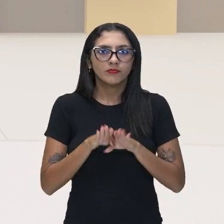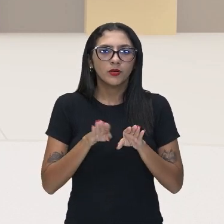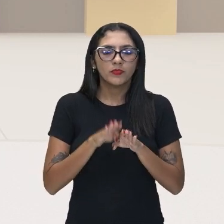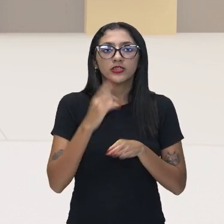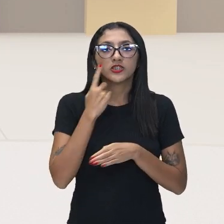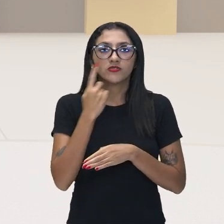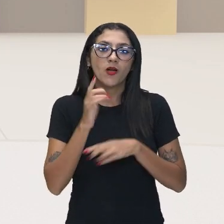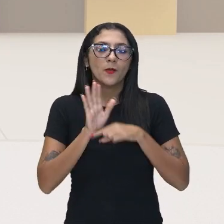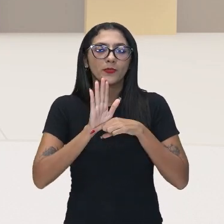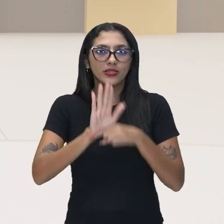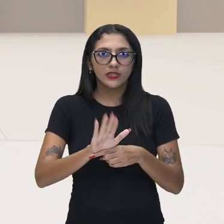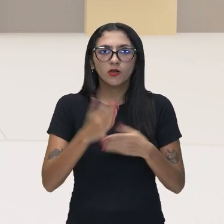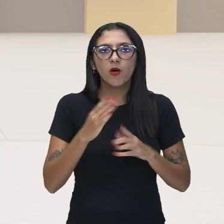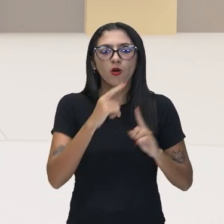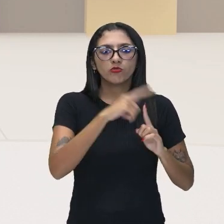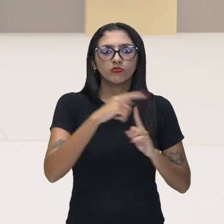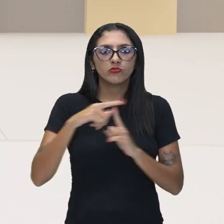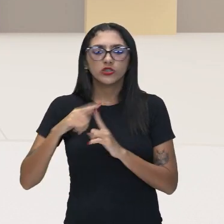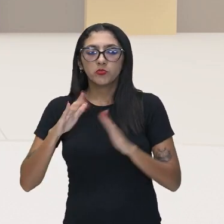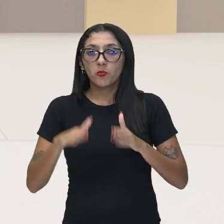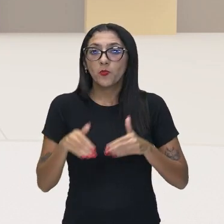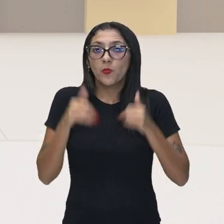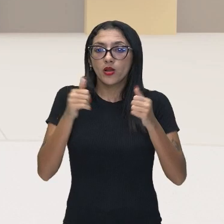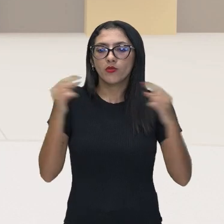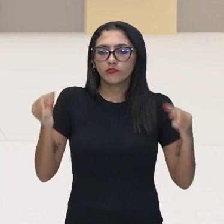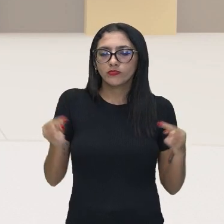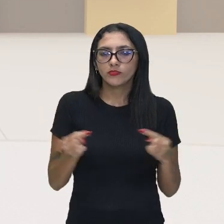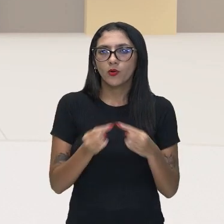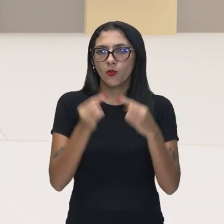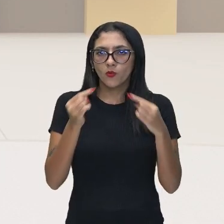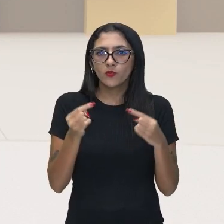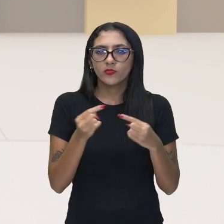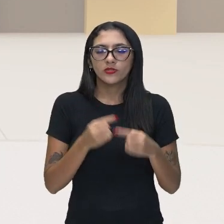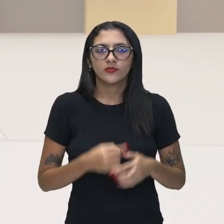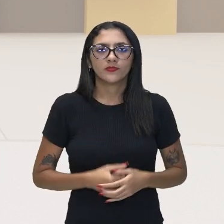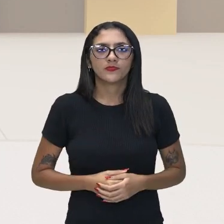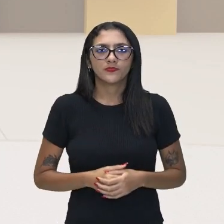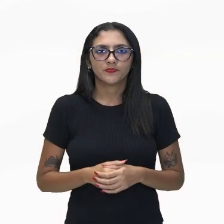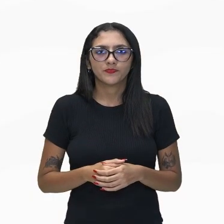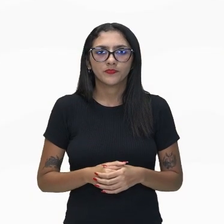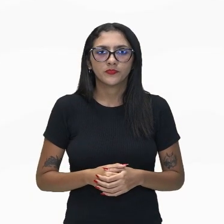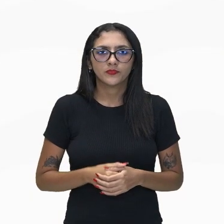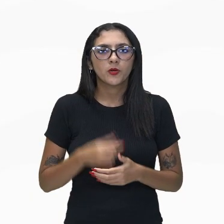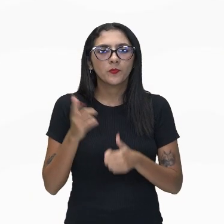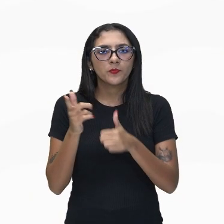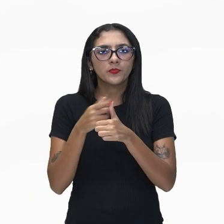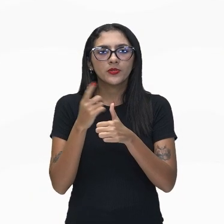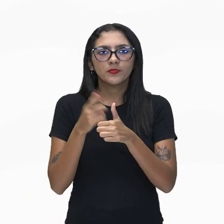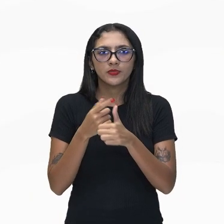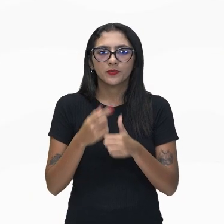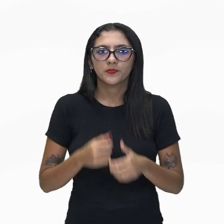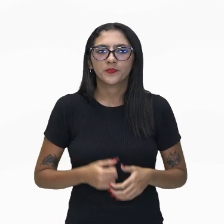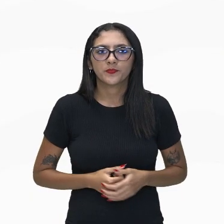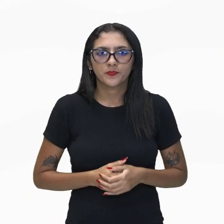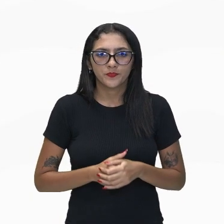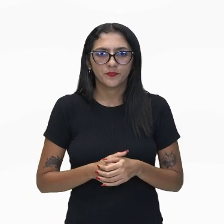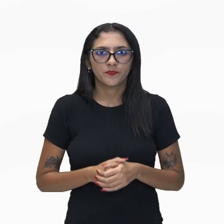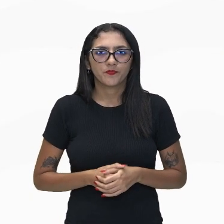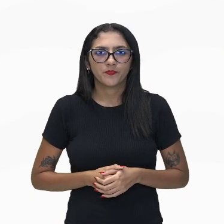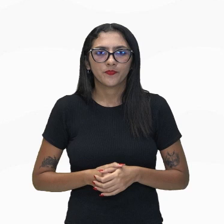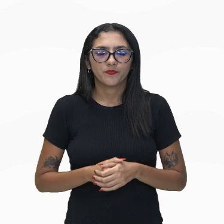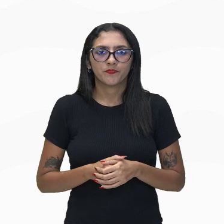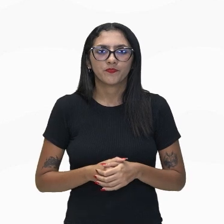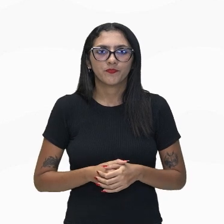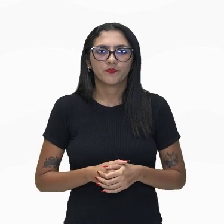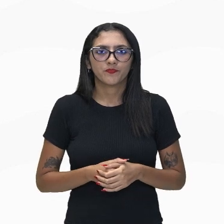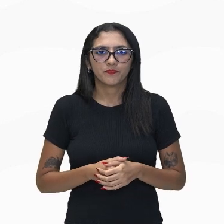perfis aqui para cada tipo de modalidade de empréstimo. Tudo bem? Então, vamos lá, nosso primeiro. Tipos de empréstimos. Não